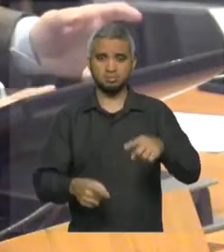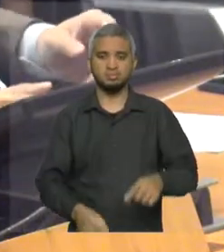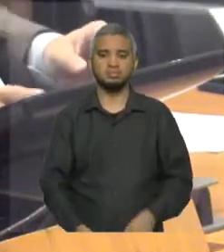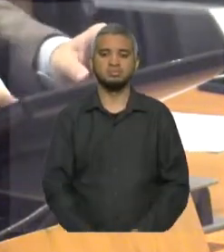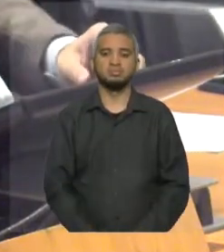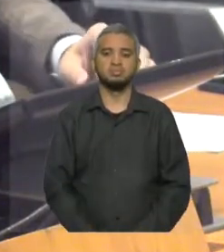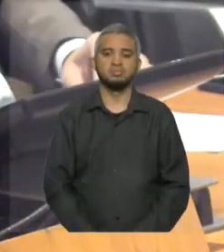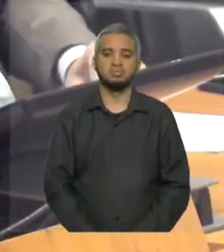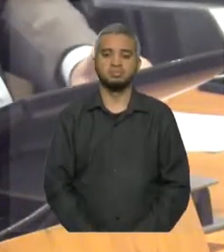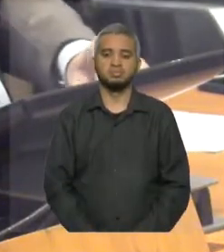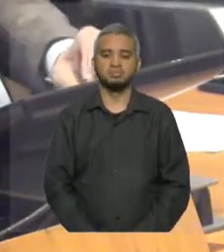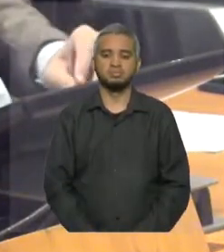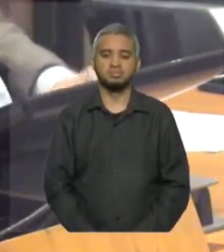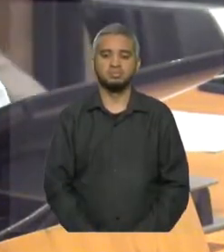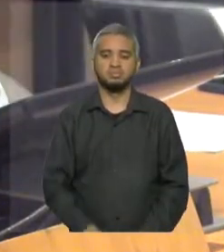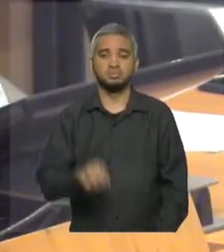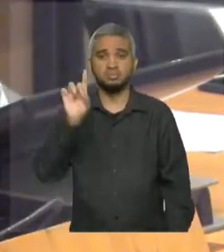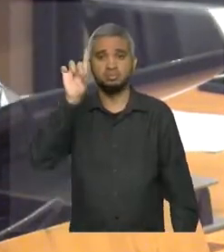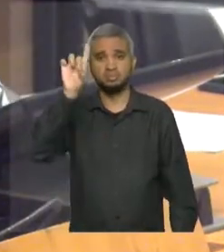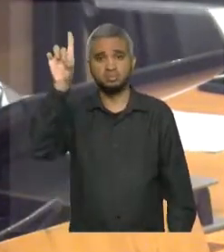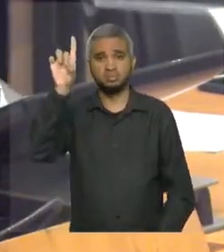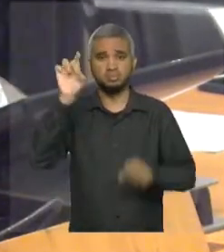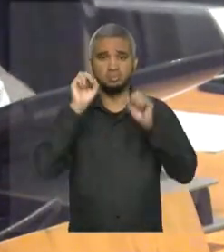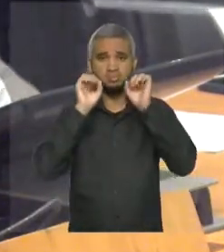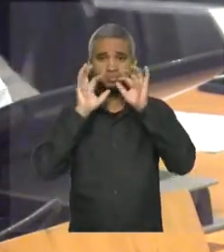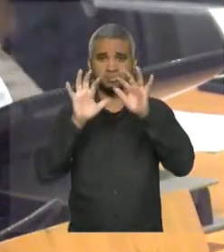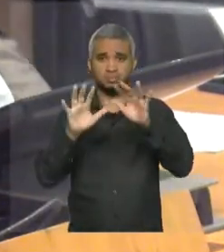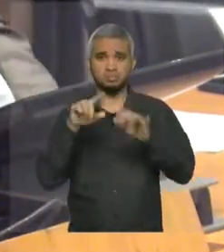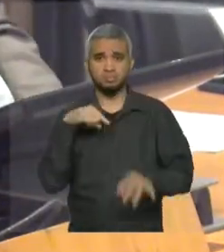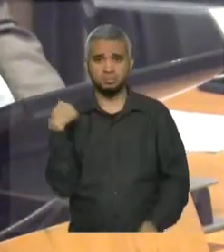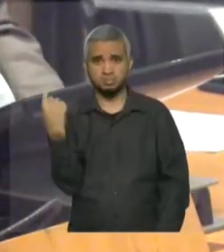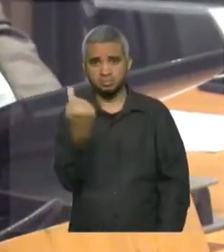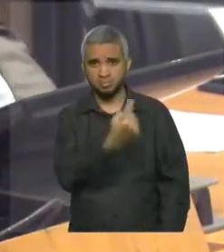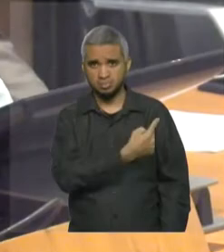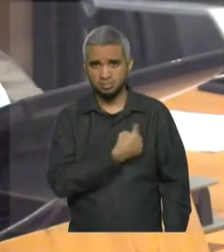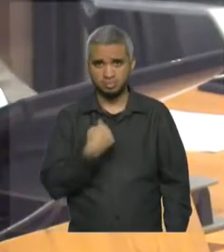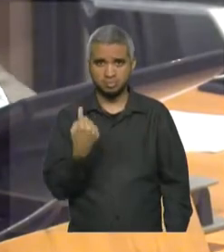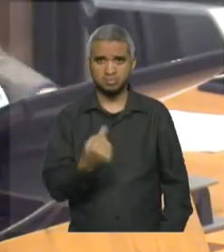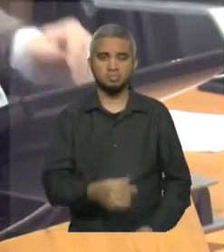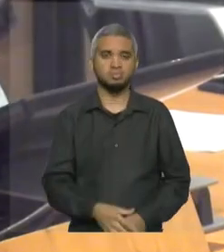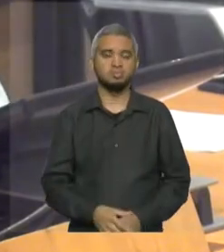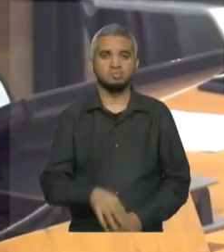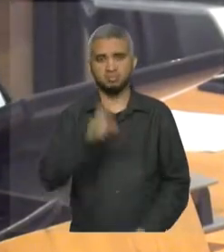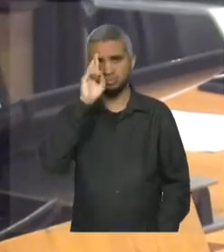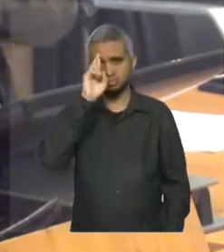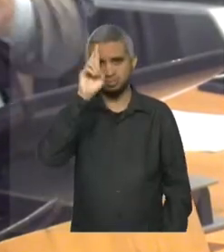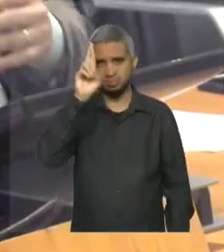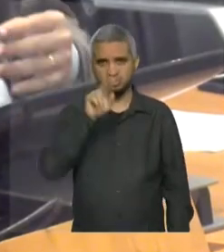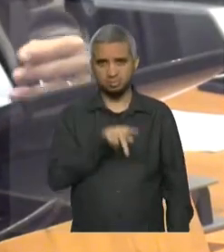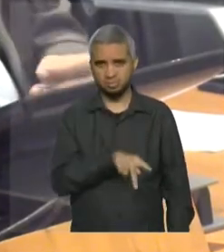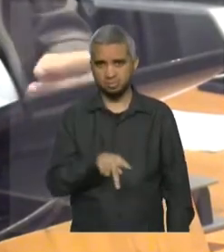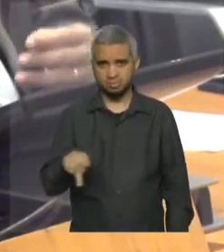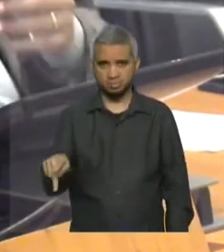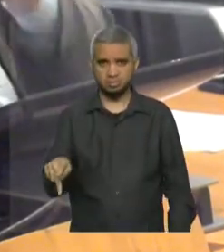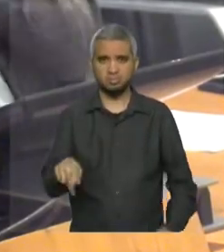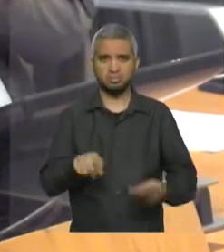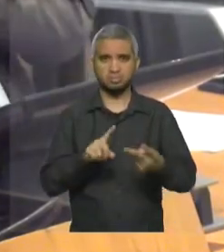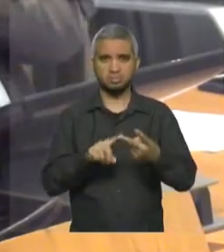Que Deus abençoe todos nós. Senhor presidente, meus pares deputados aqui,